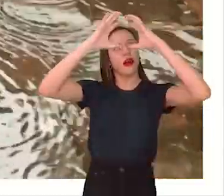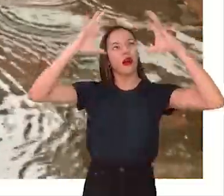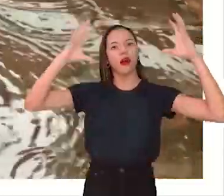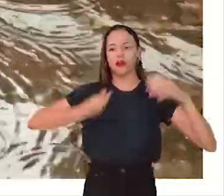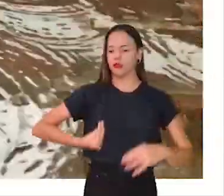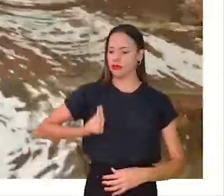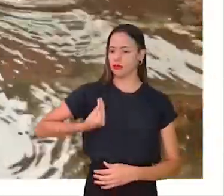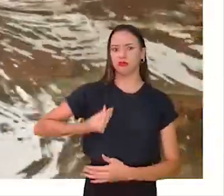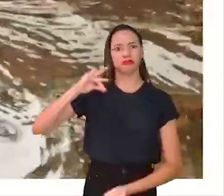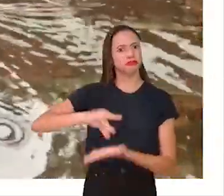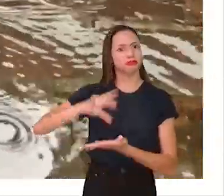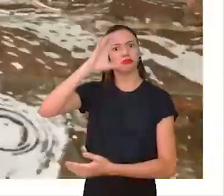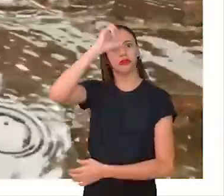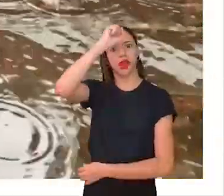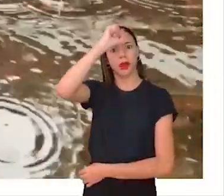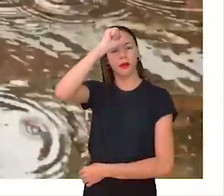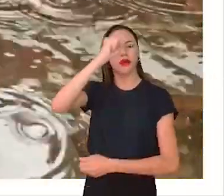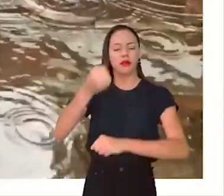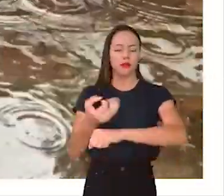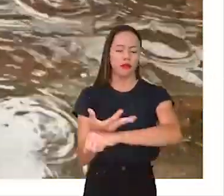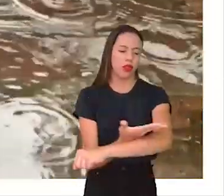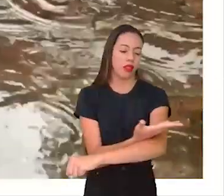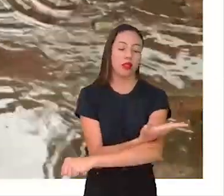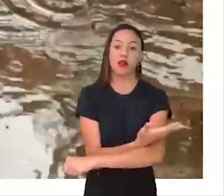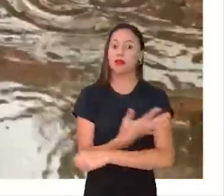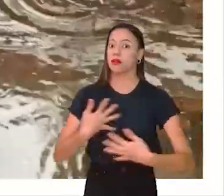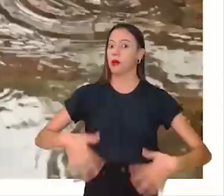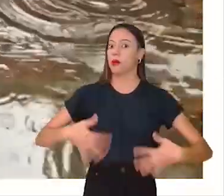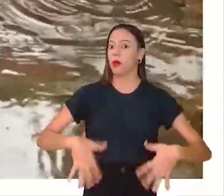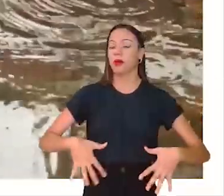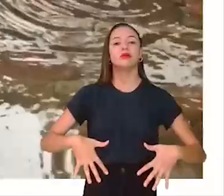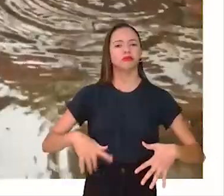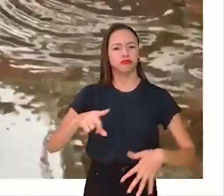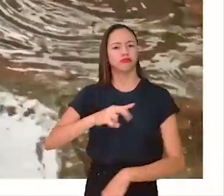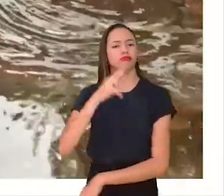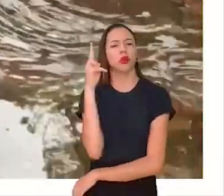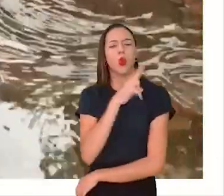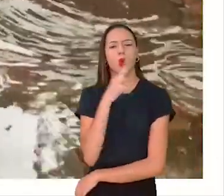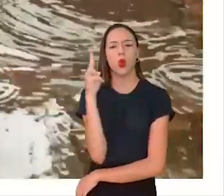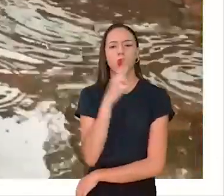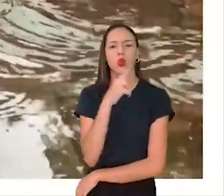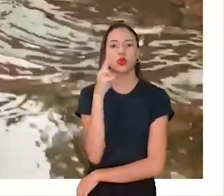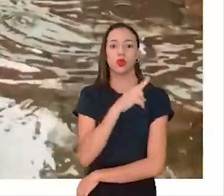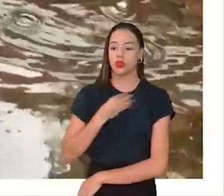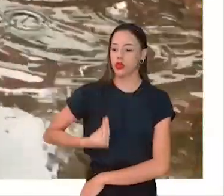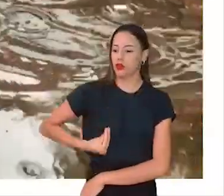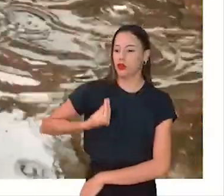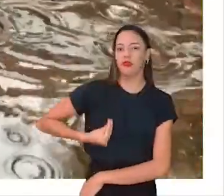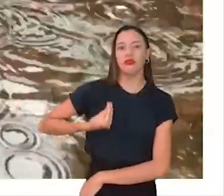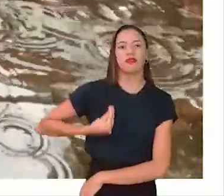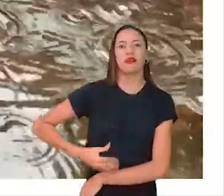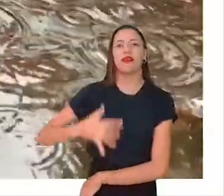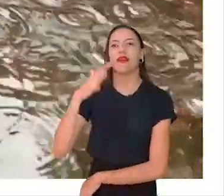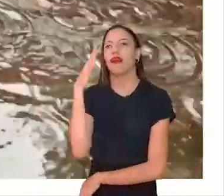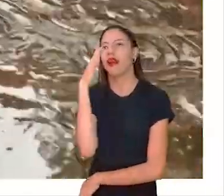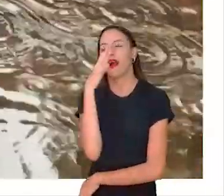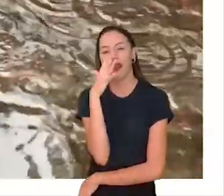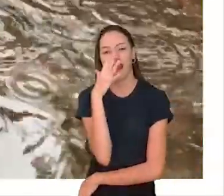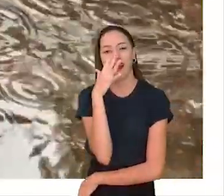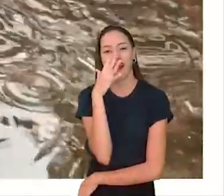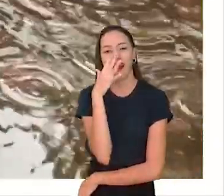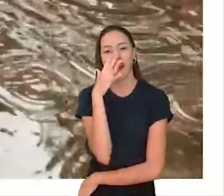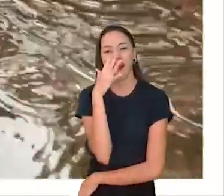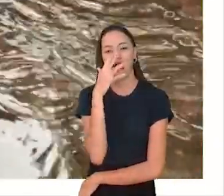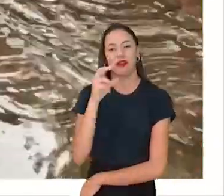realidade aprende. As emoções dão tamanhos e é urgente viver encantado.